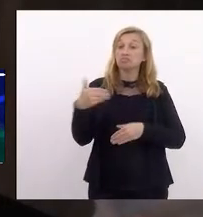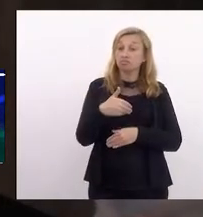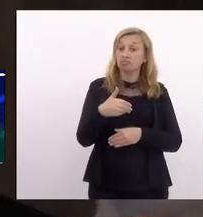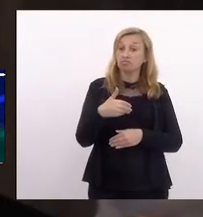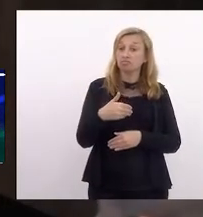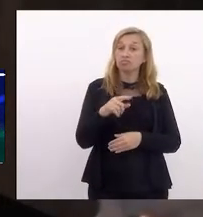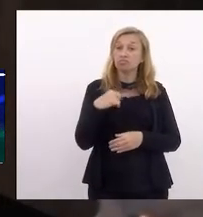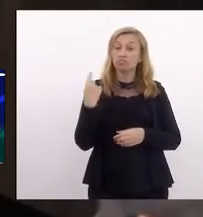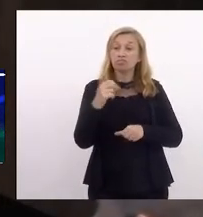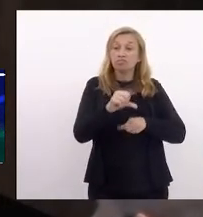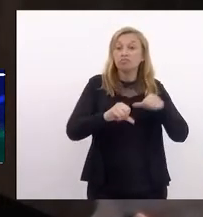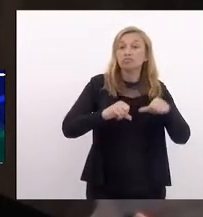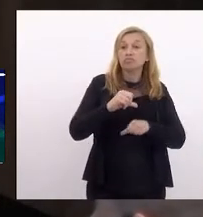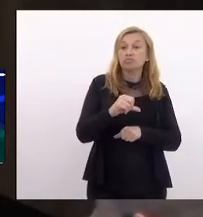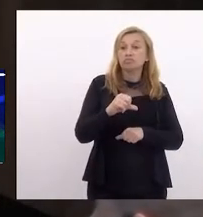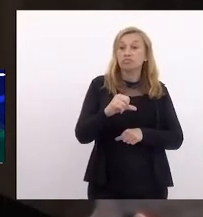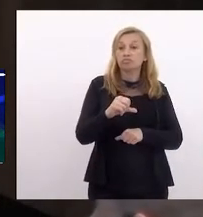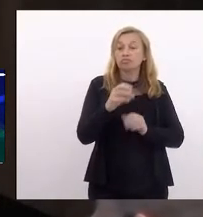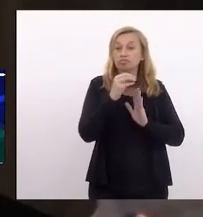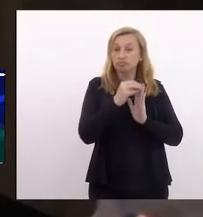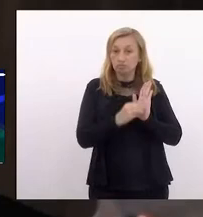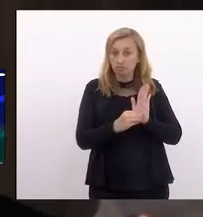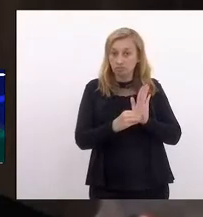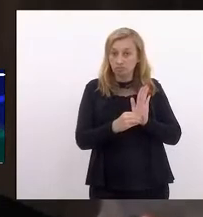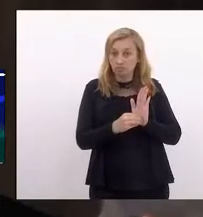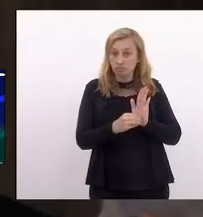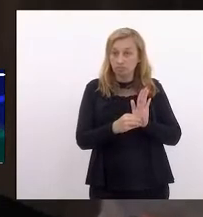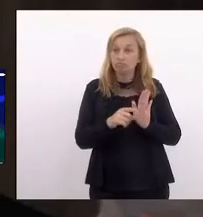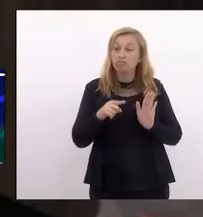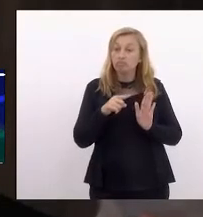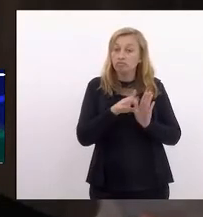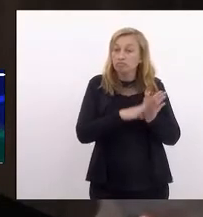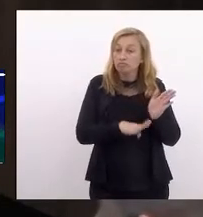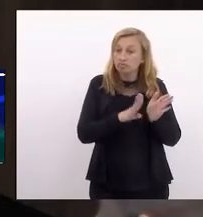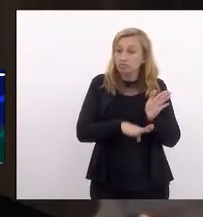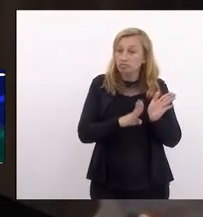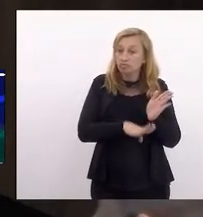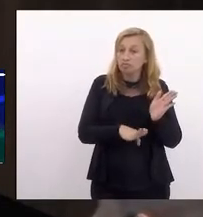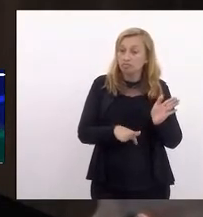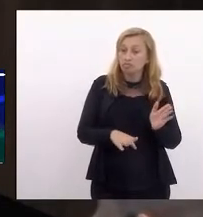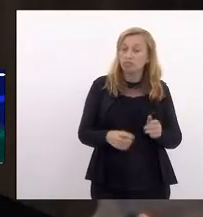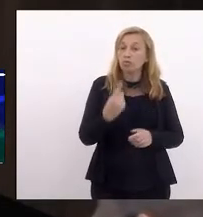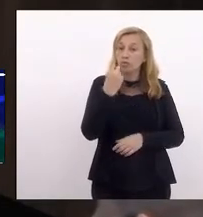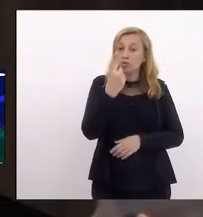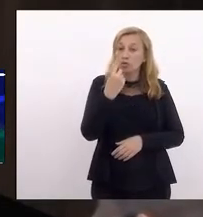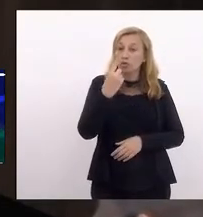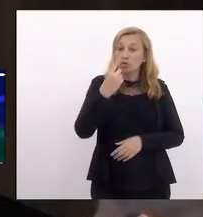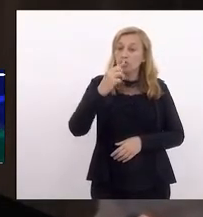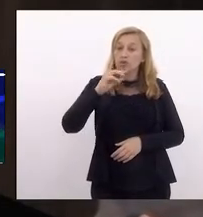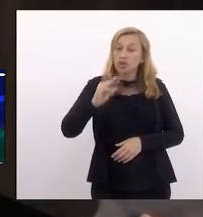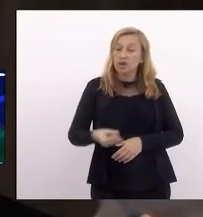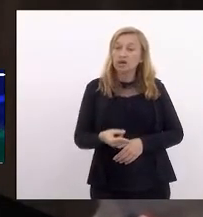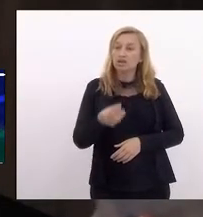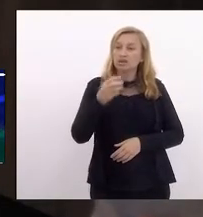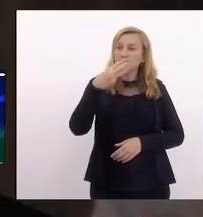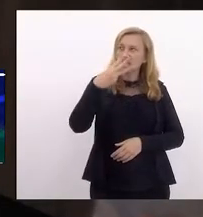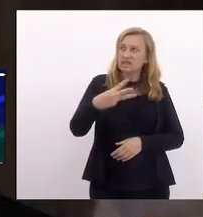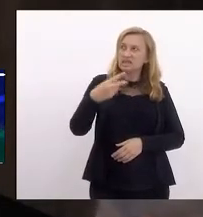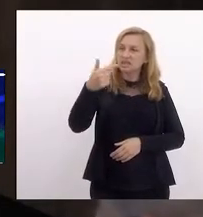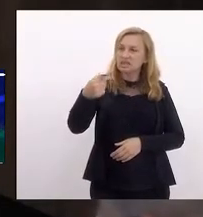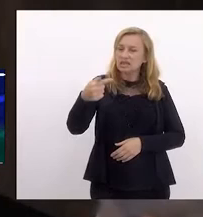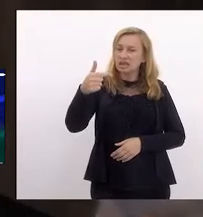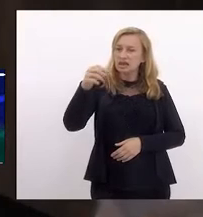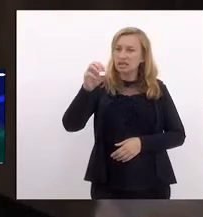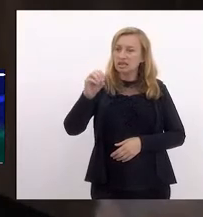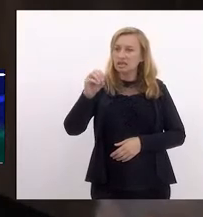e nós transformamos em um fio e esse gasto deu e 1 milhão e trezentos e setenta